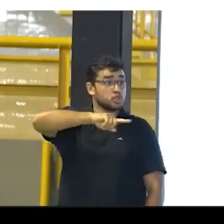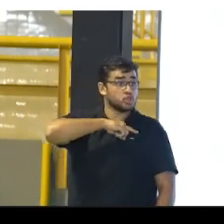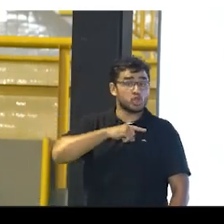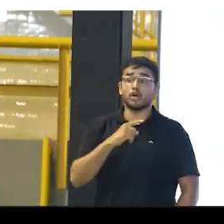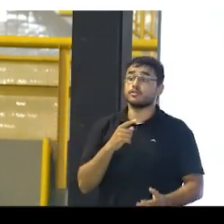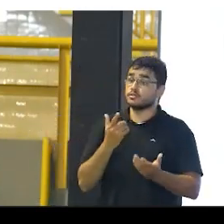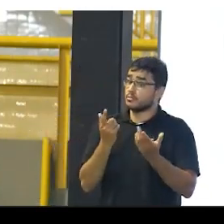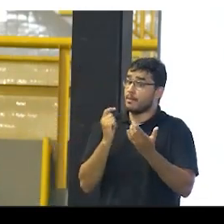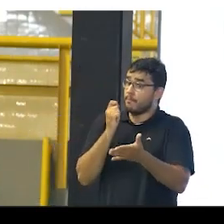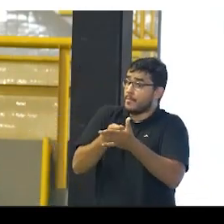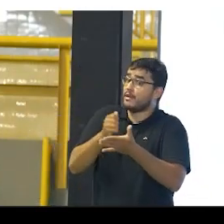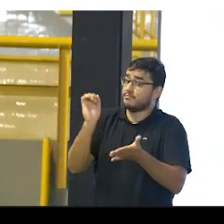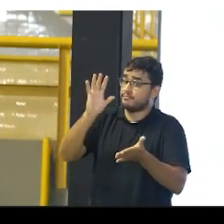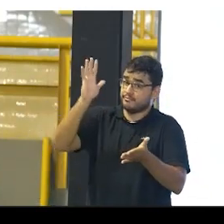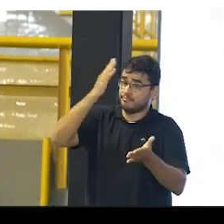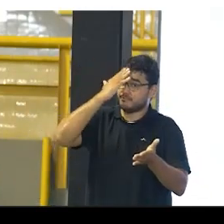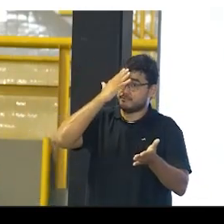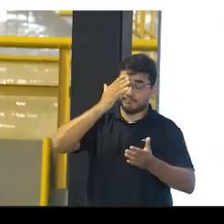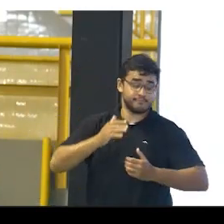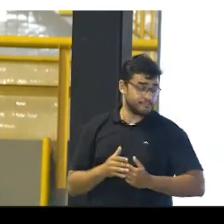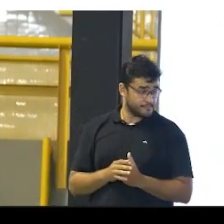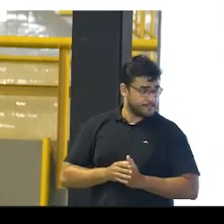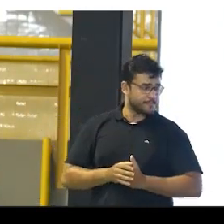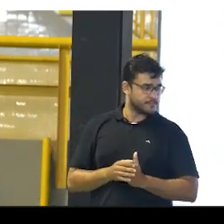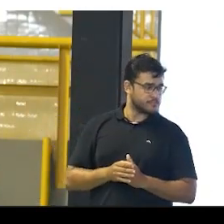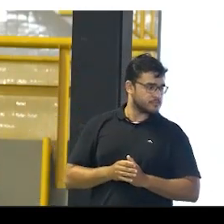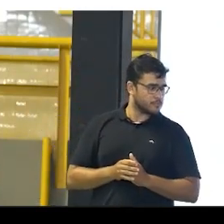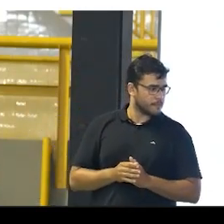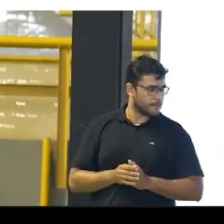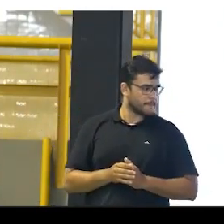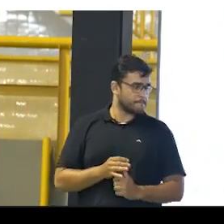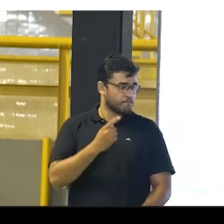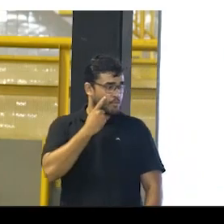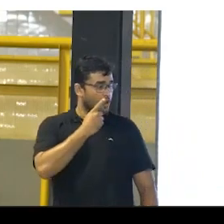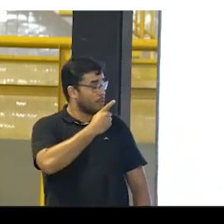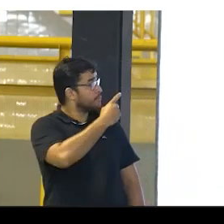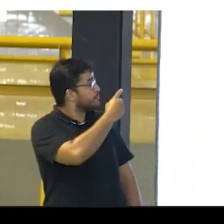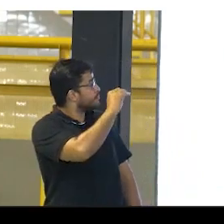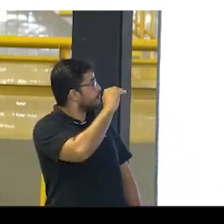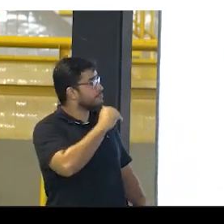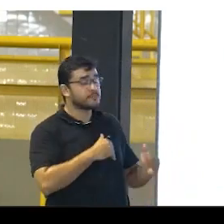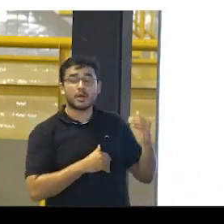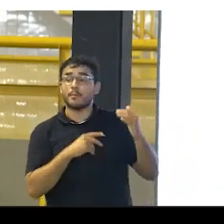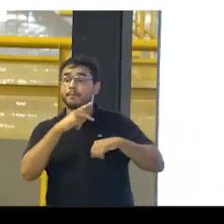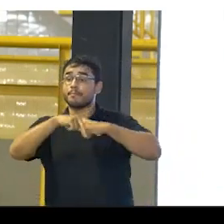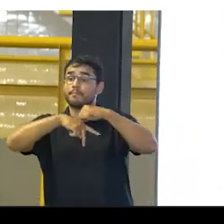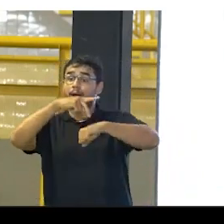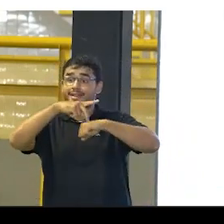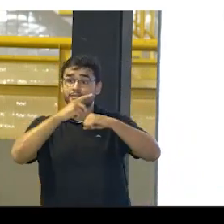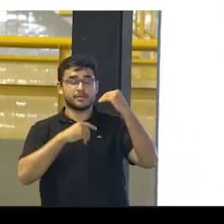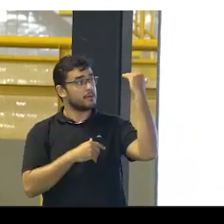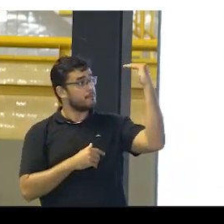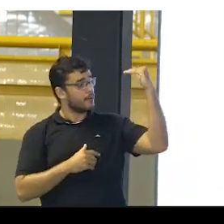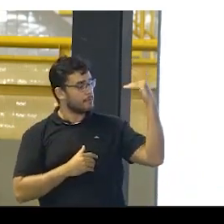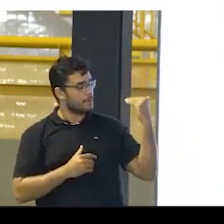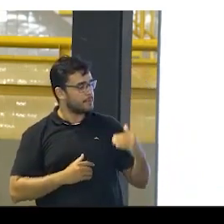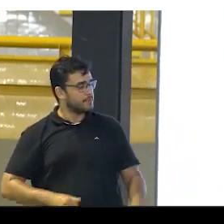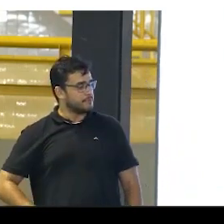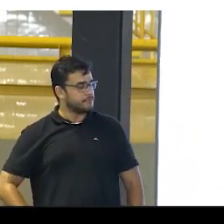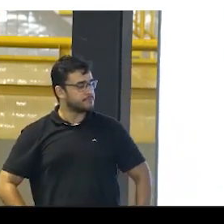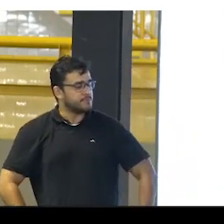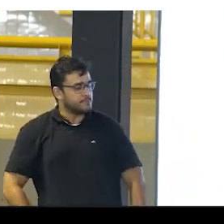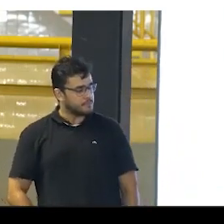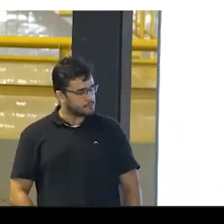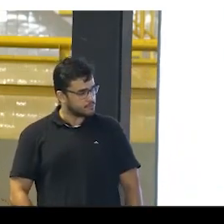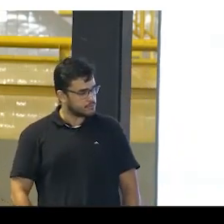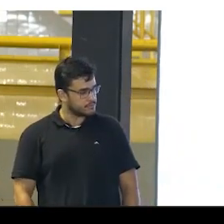Ok? Professor, olha o custo. Olha como a tarifa de energia a gente só perde para a Colômbia. O Brasil